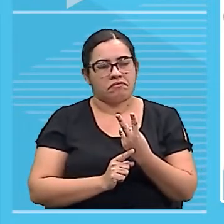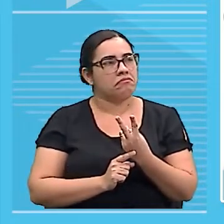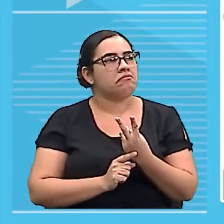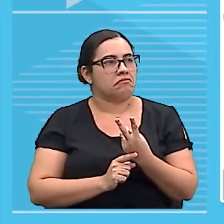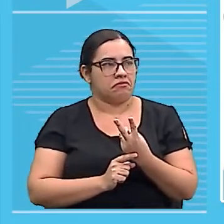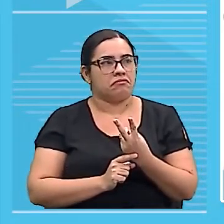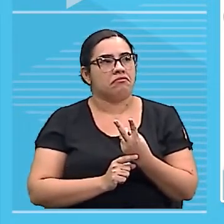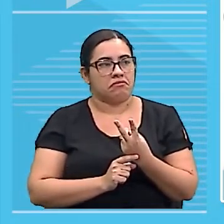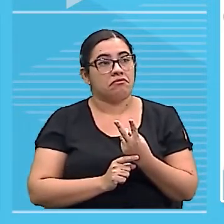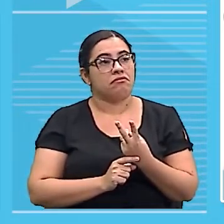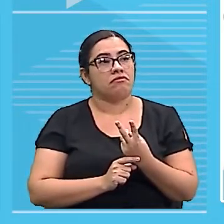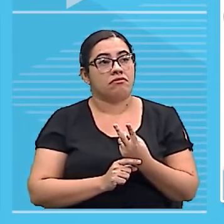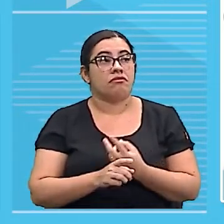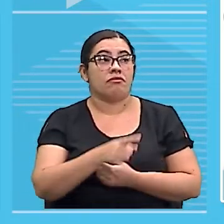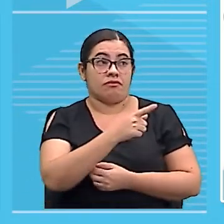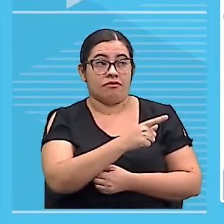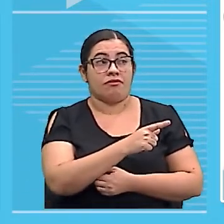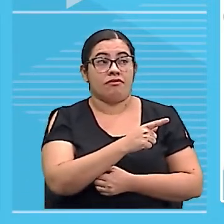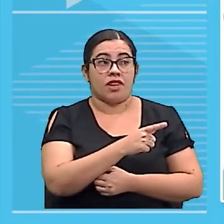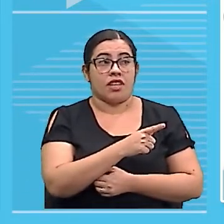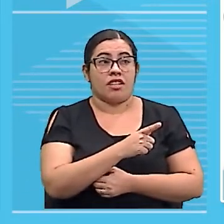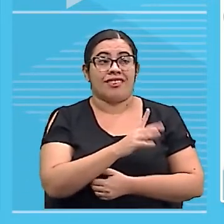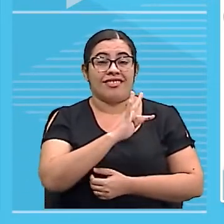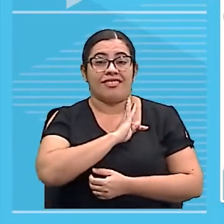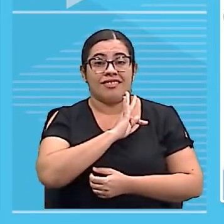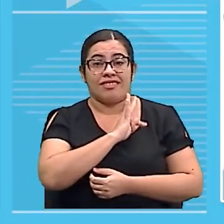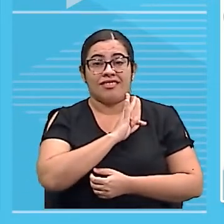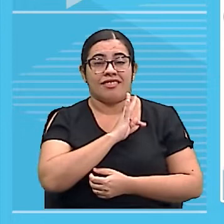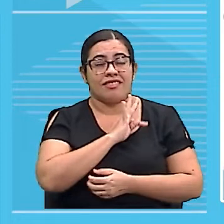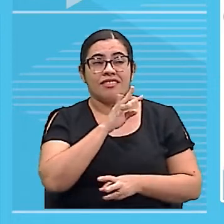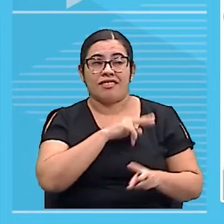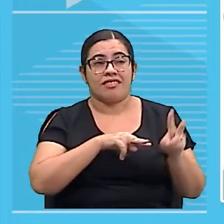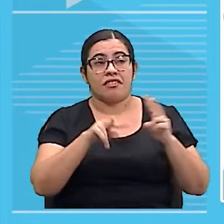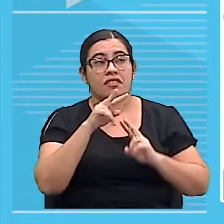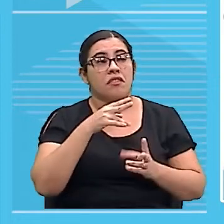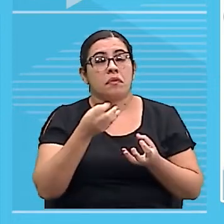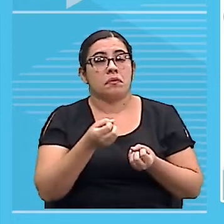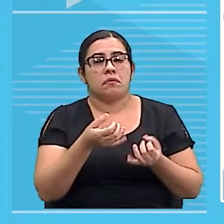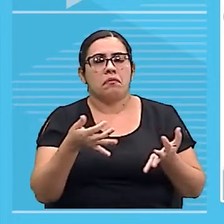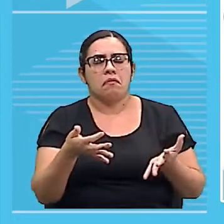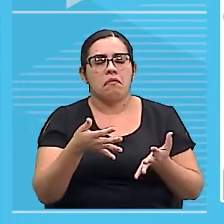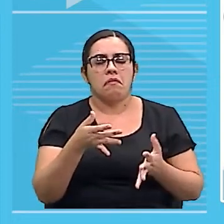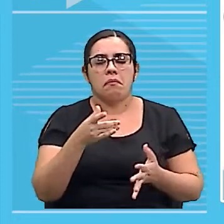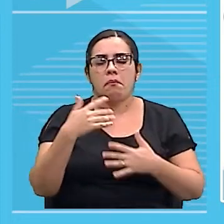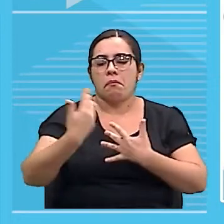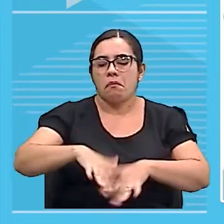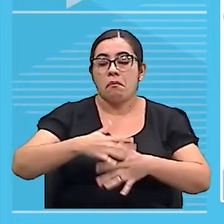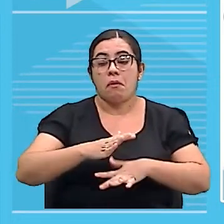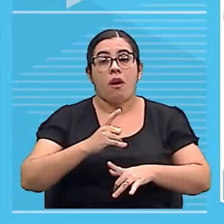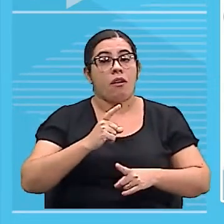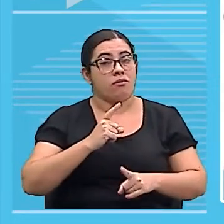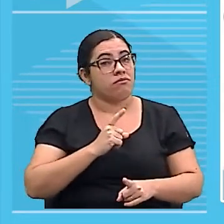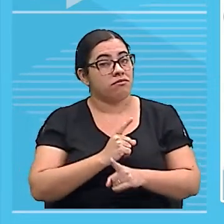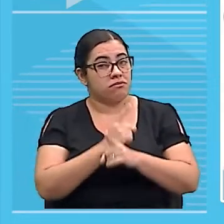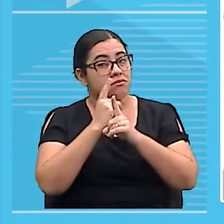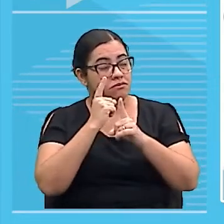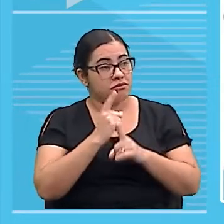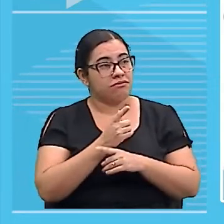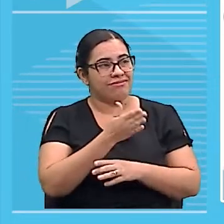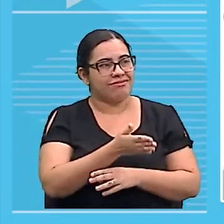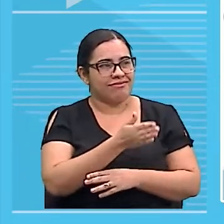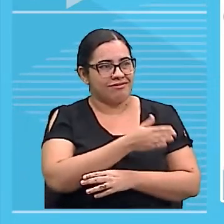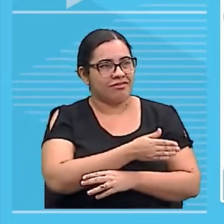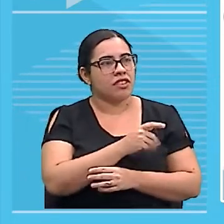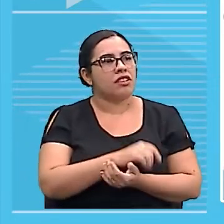mais o teórico como a gente vai observar nas questões que essa representação da